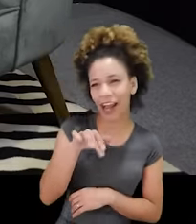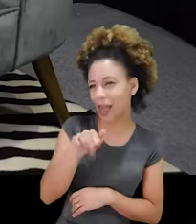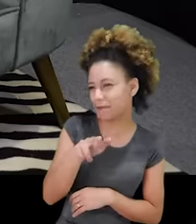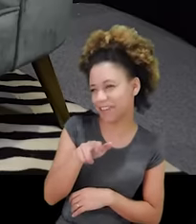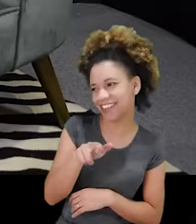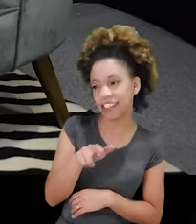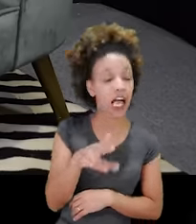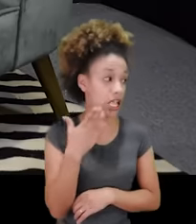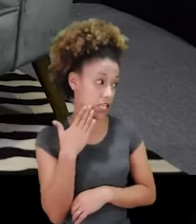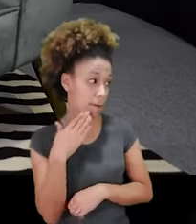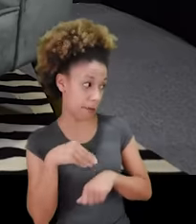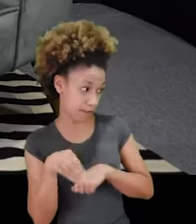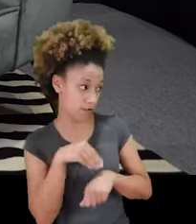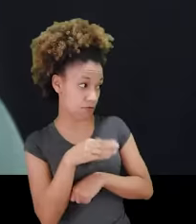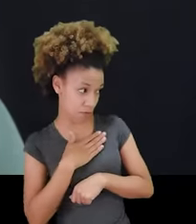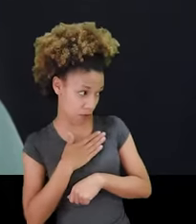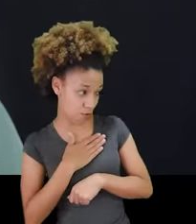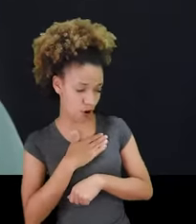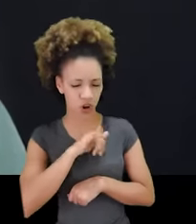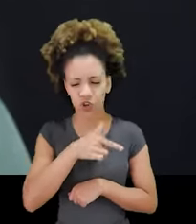Tu és fodido. Sabe quem é meu mestre? João Kleber.